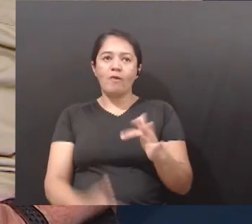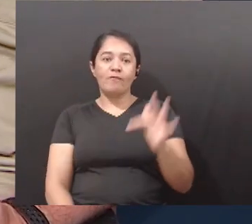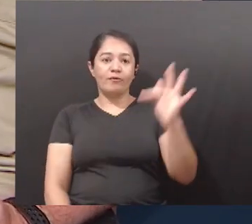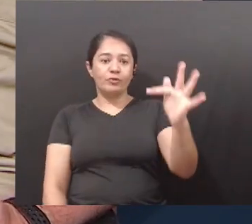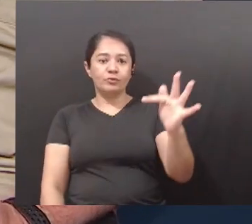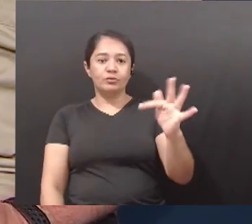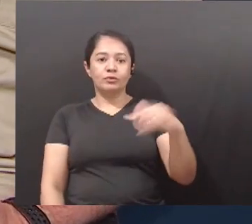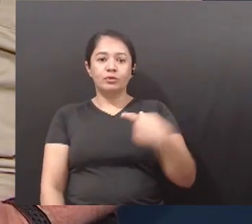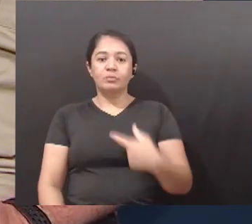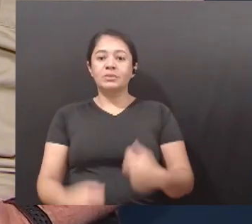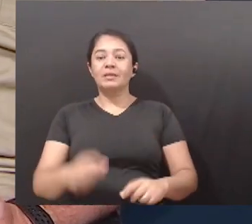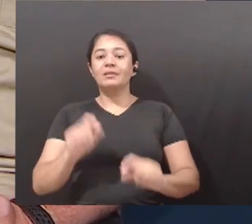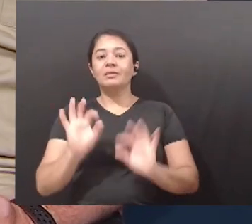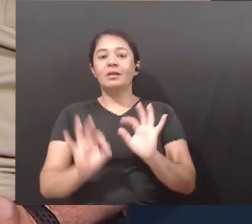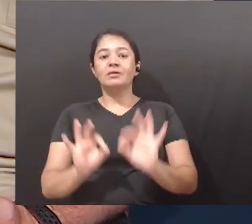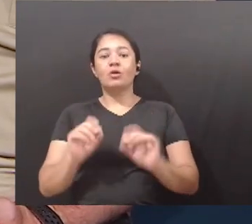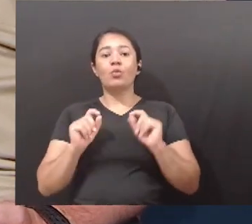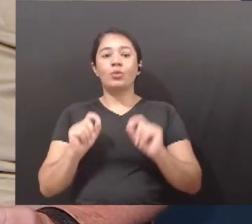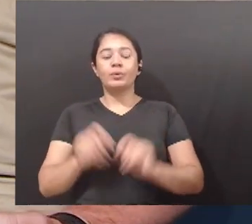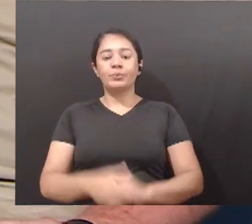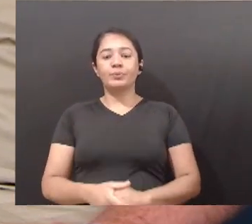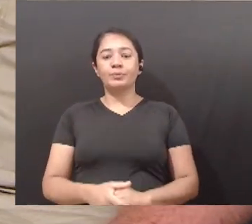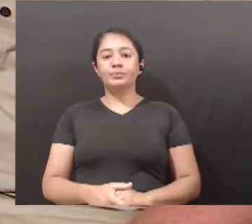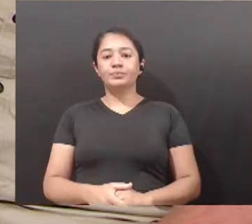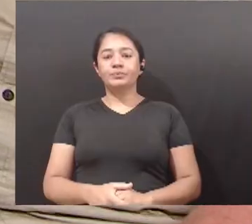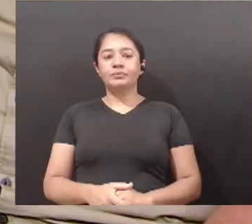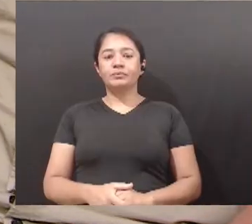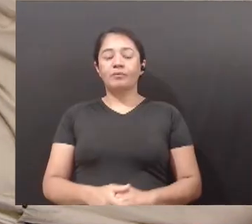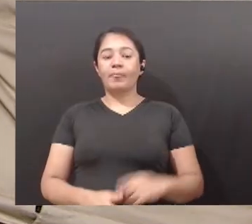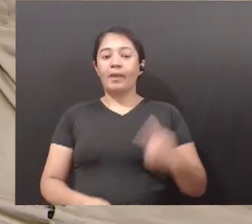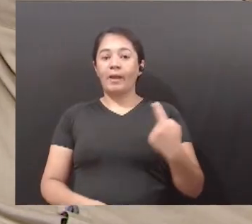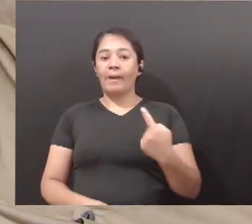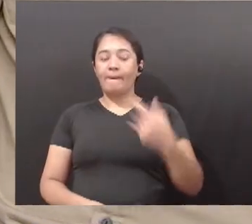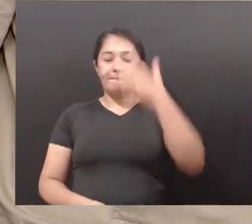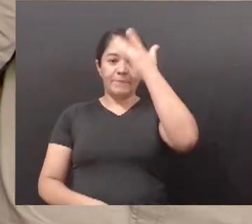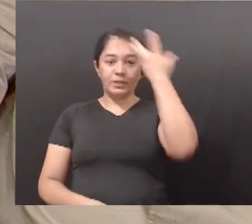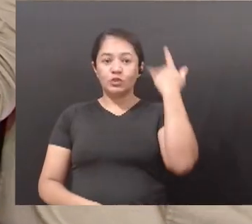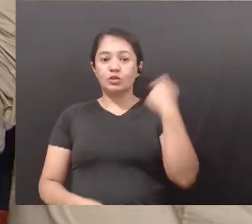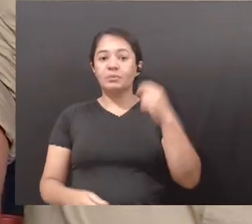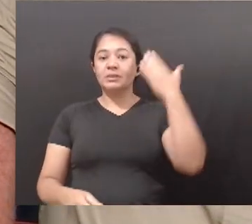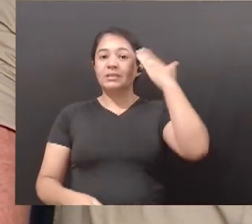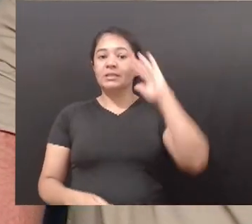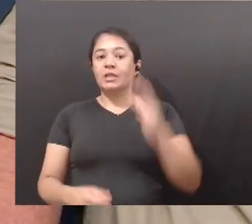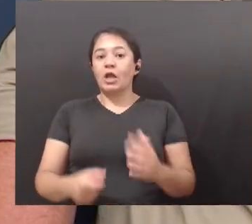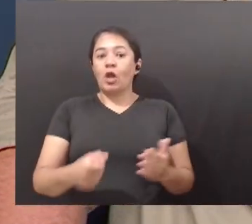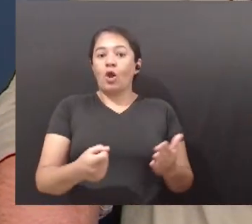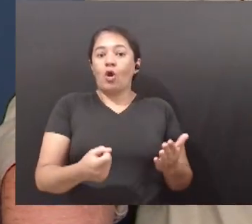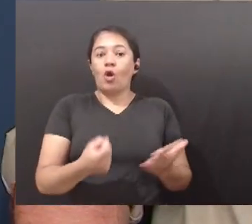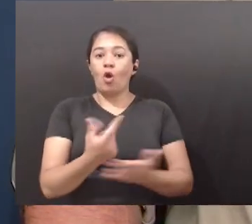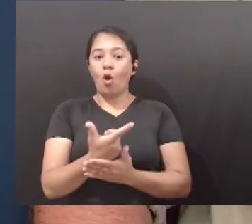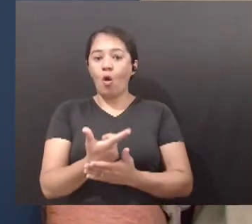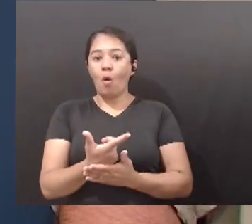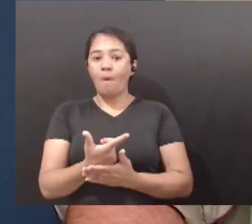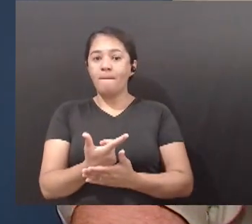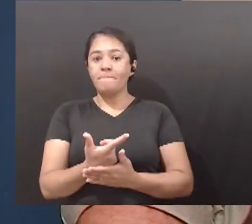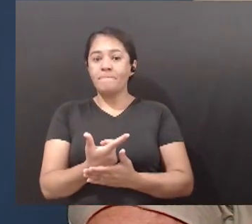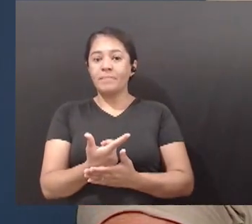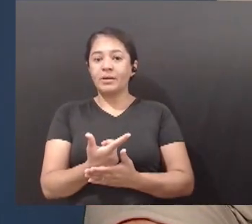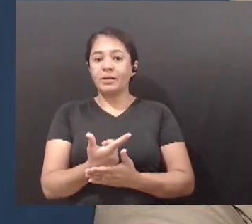considerar? Primeira coisa que a pessoa tem que entender que ao optar por comprar um carro, o carro só vai ser de fato da pessoa a partir do momento que ela quita